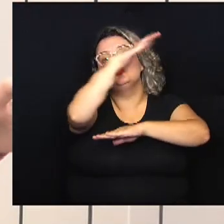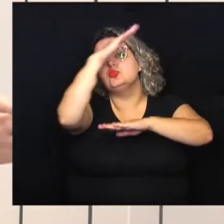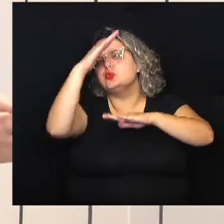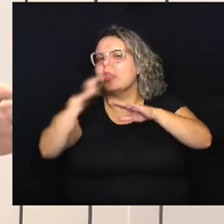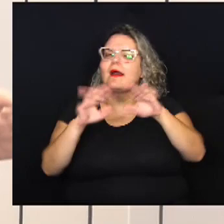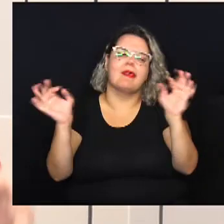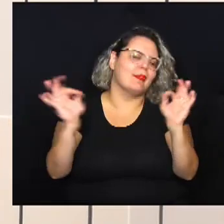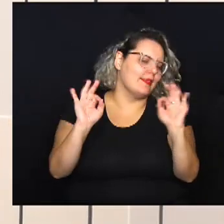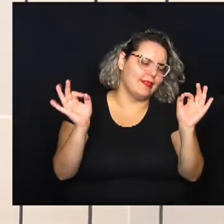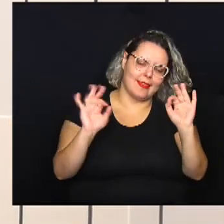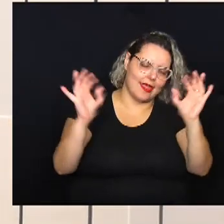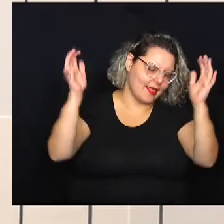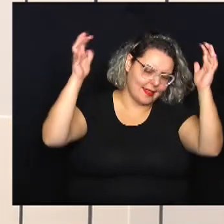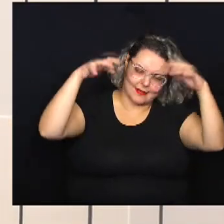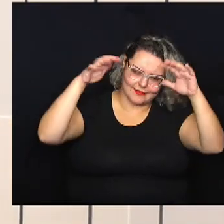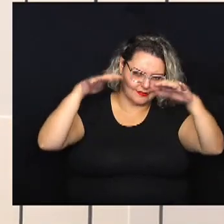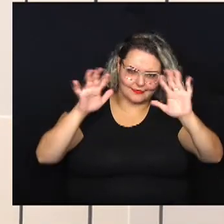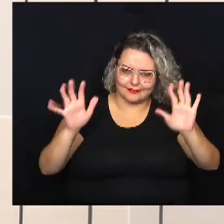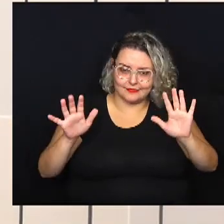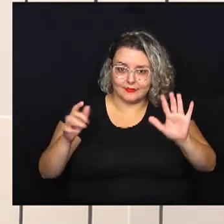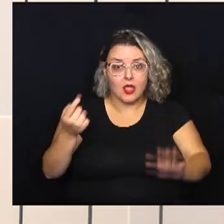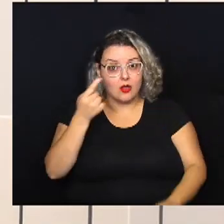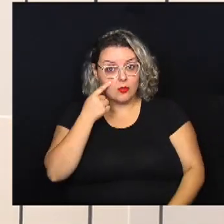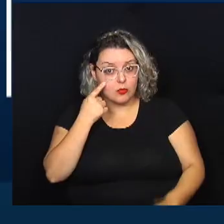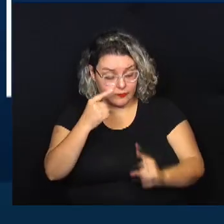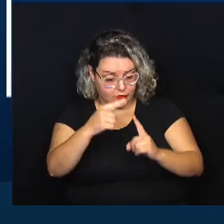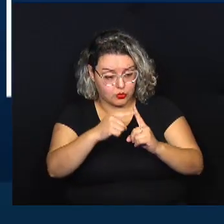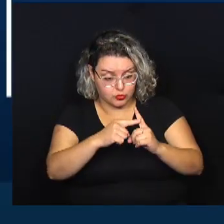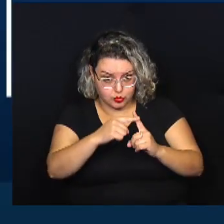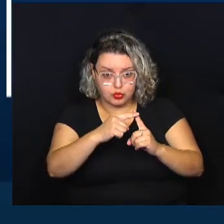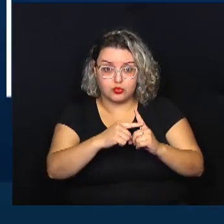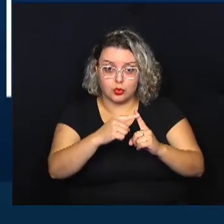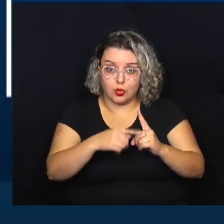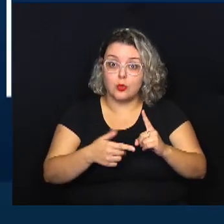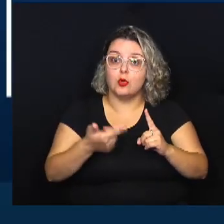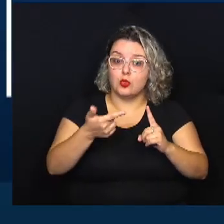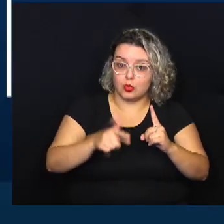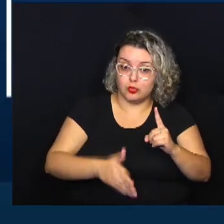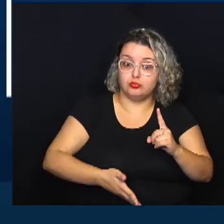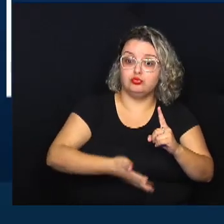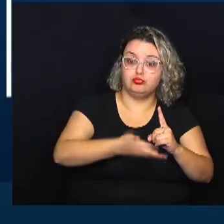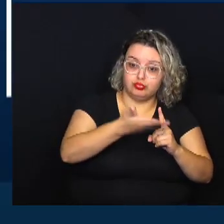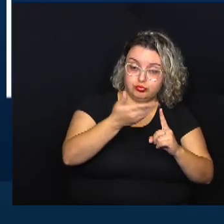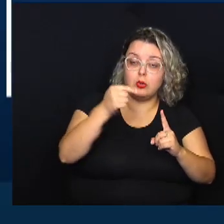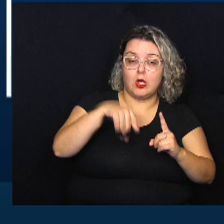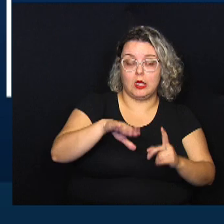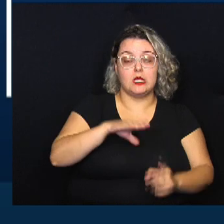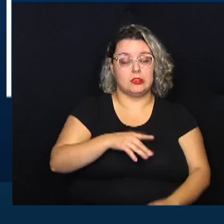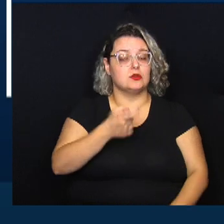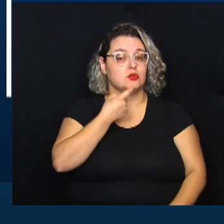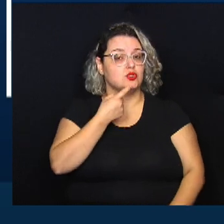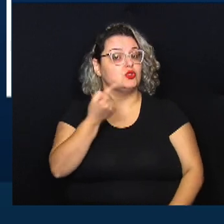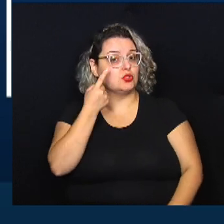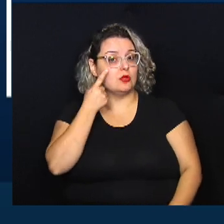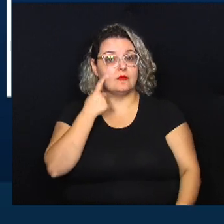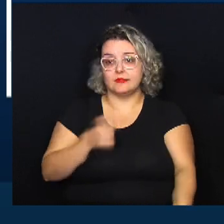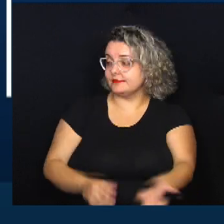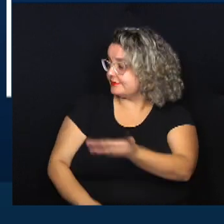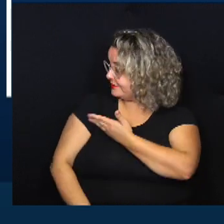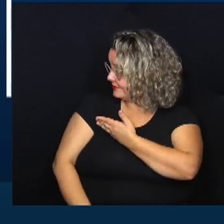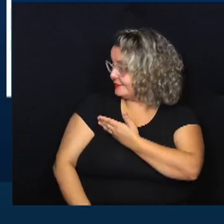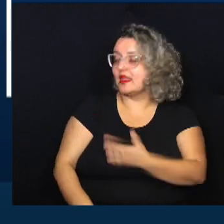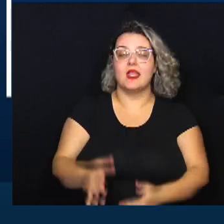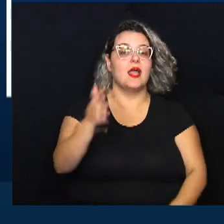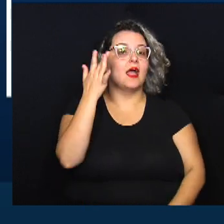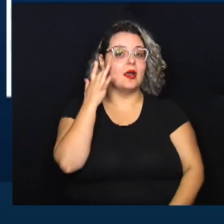de previsão de chuva. Vamos às temperaturas então, porque elas seguem em elevação aqui no município, você já vê aí na sua tela. Amanhã